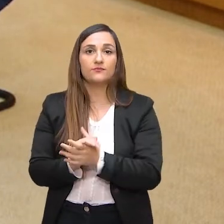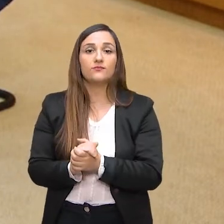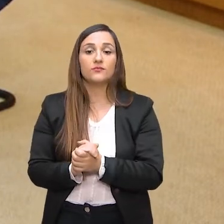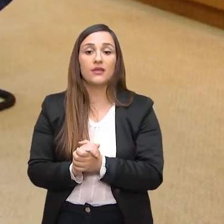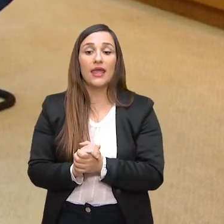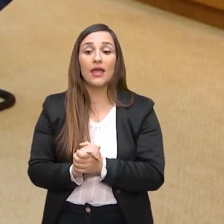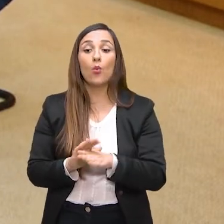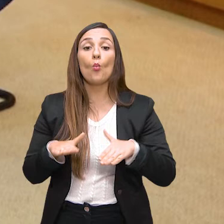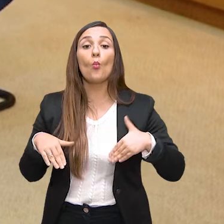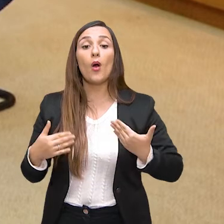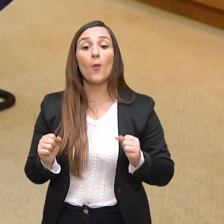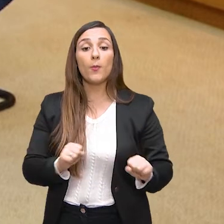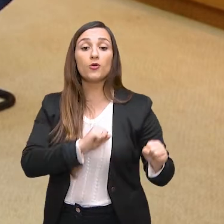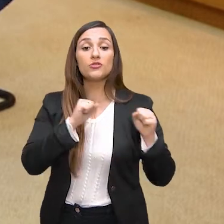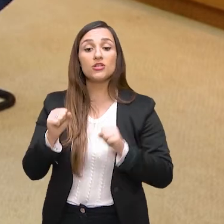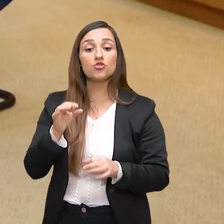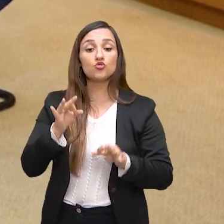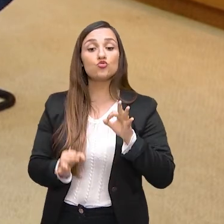os poderes do juiz.